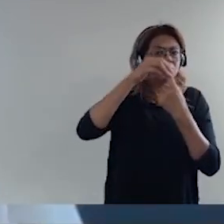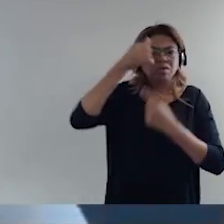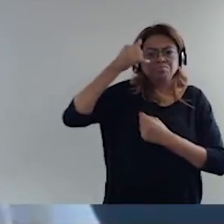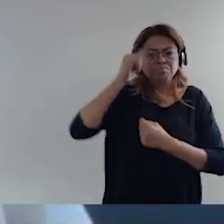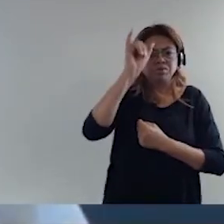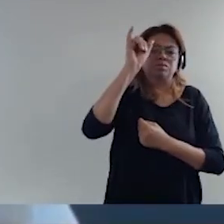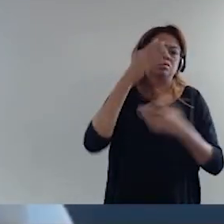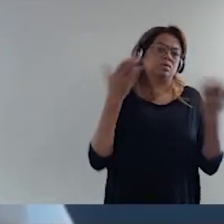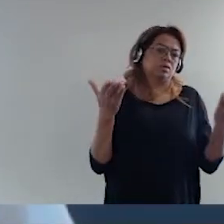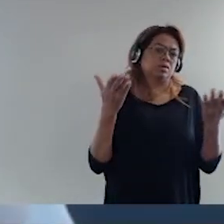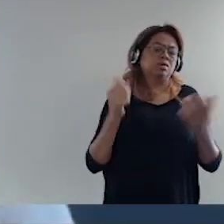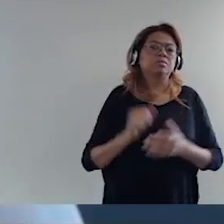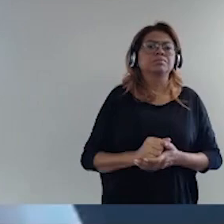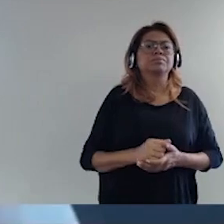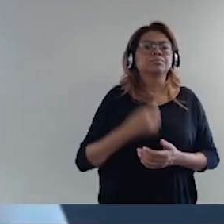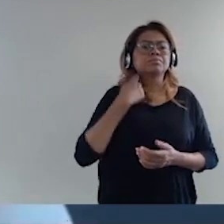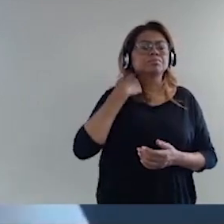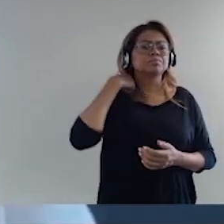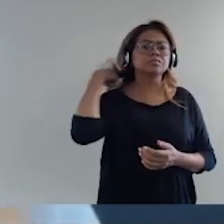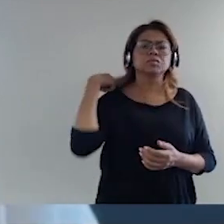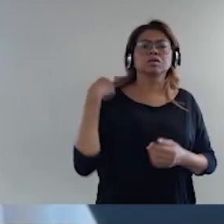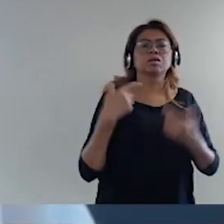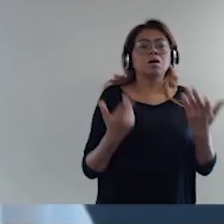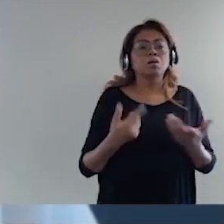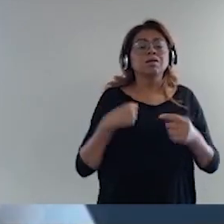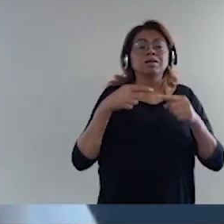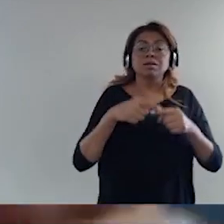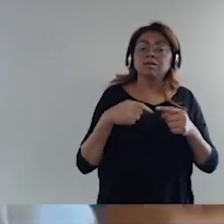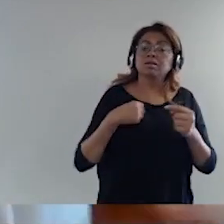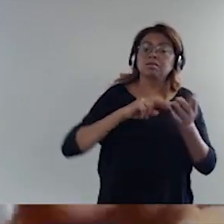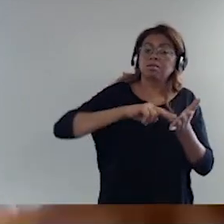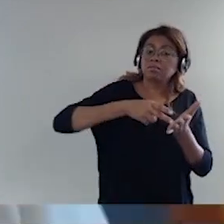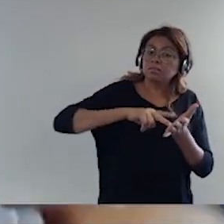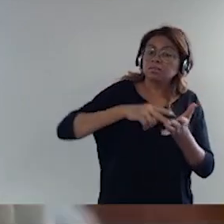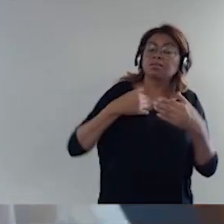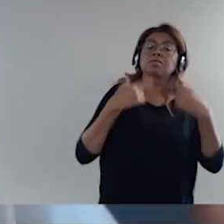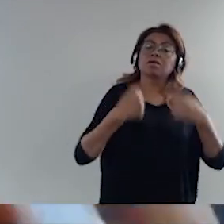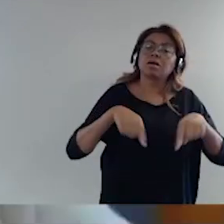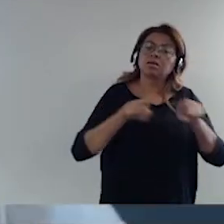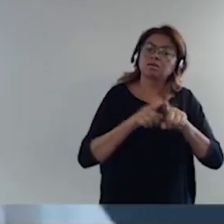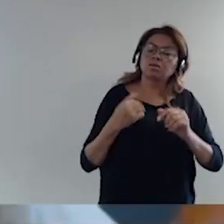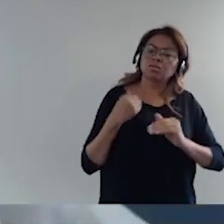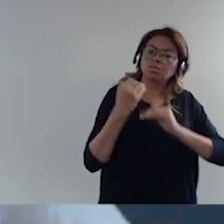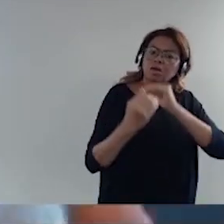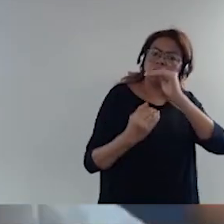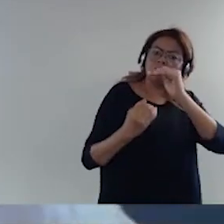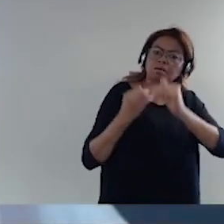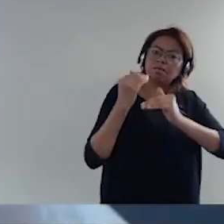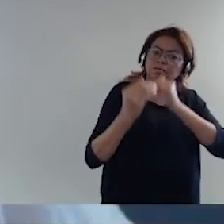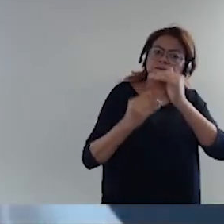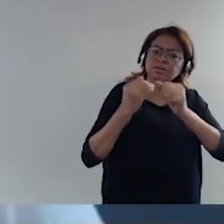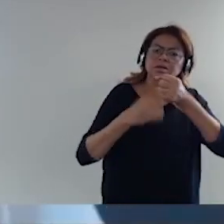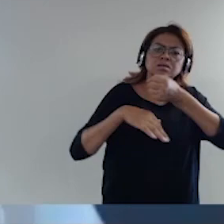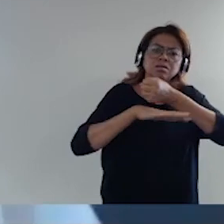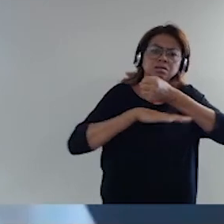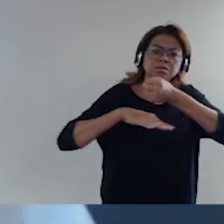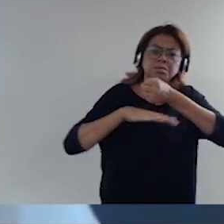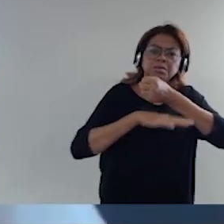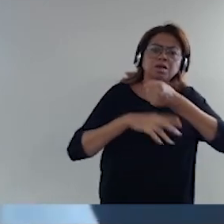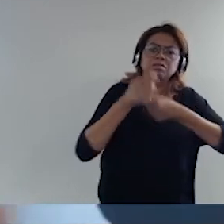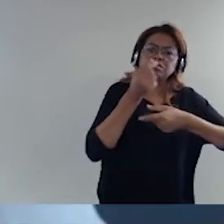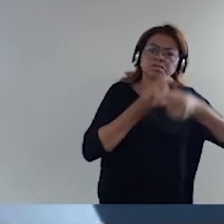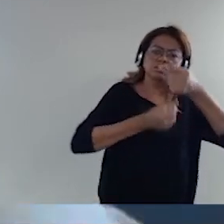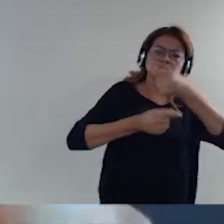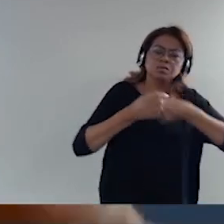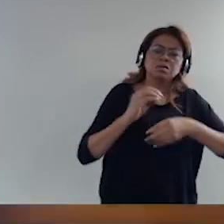em pouco tempo, tirânico. Não é? E é nesse sentido que se foi avançando nas bases tributárias do